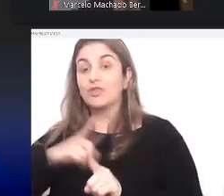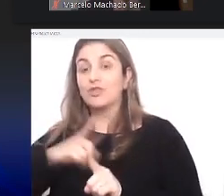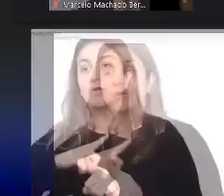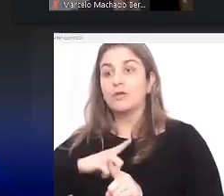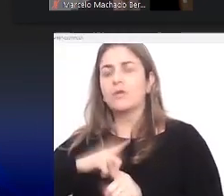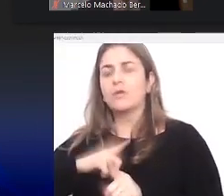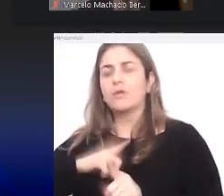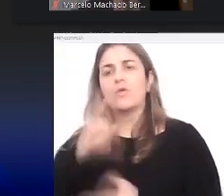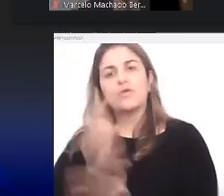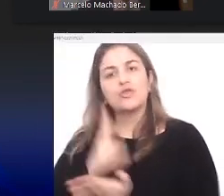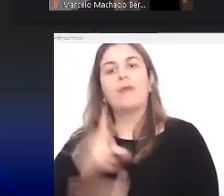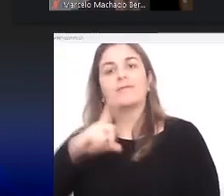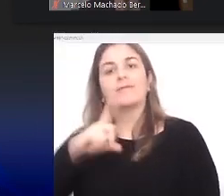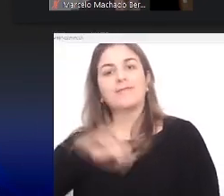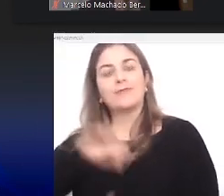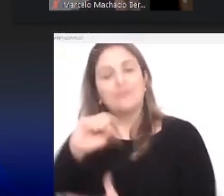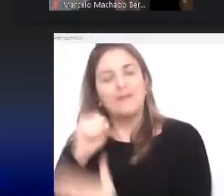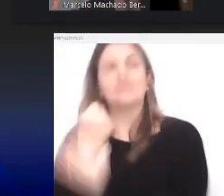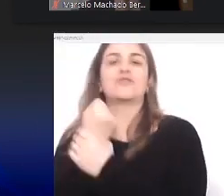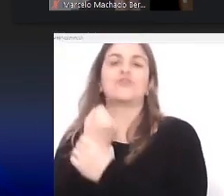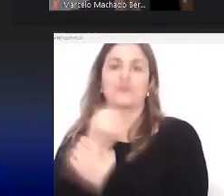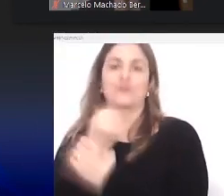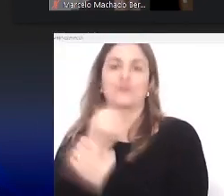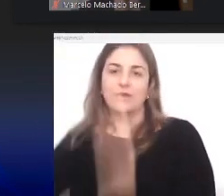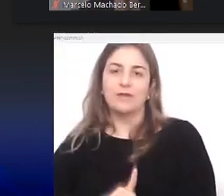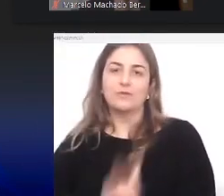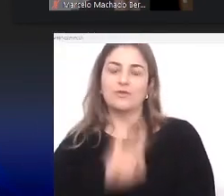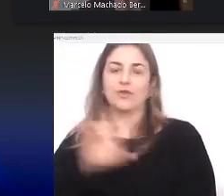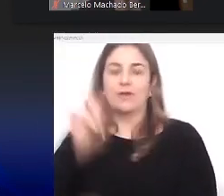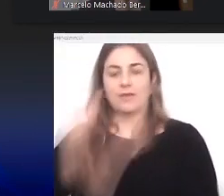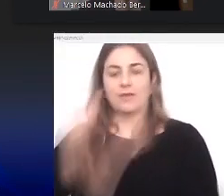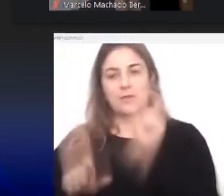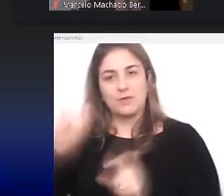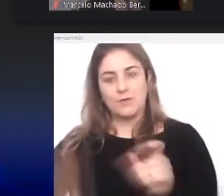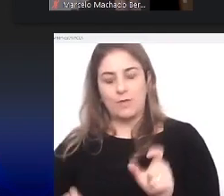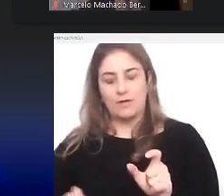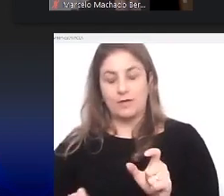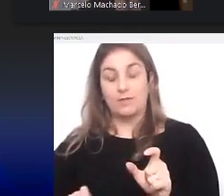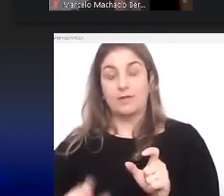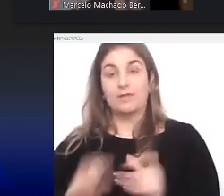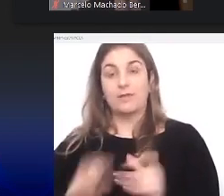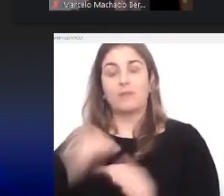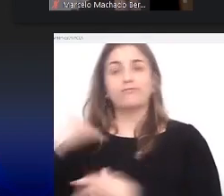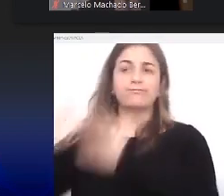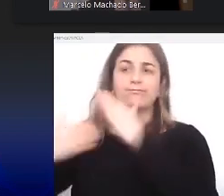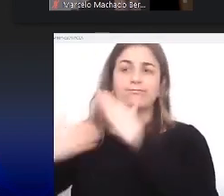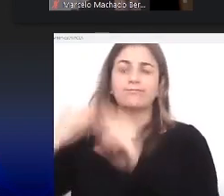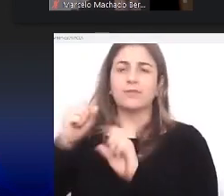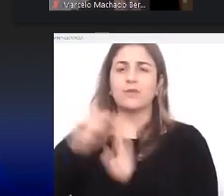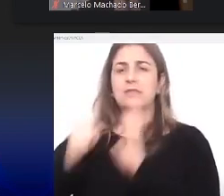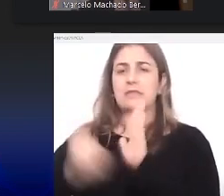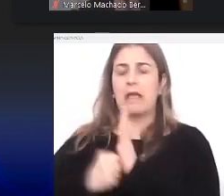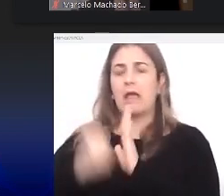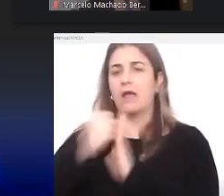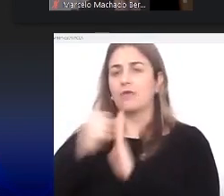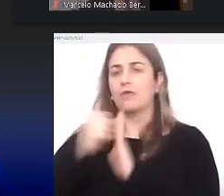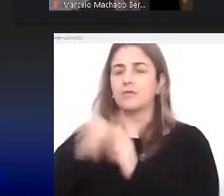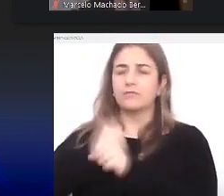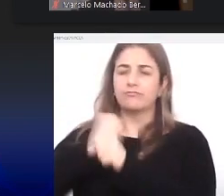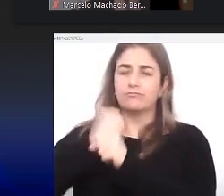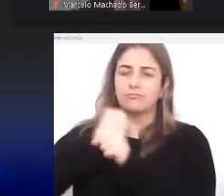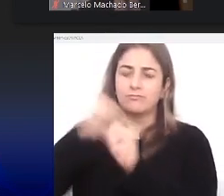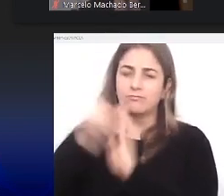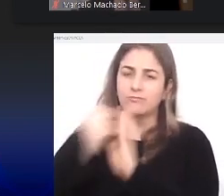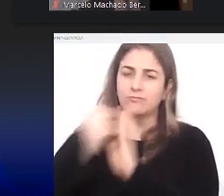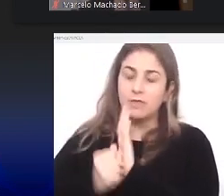direitos. E, no decorrer dos séculos, dos últimos séculos, se